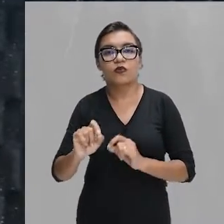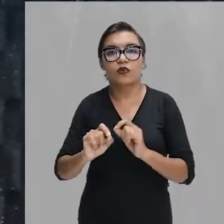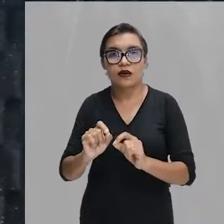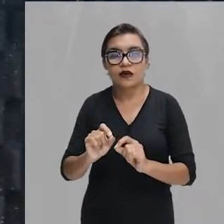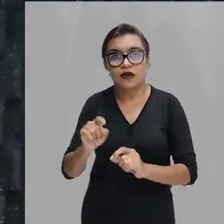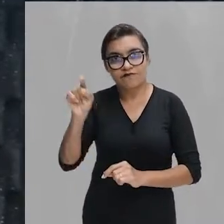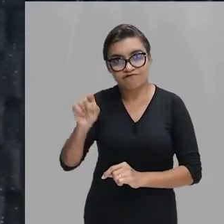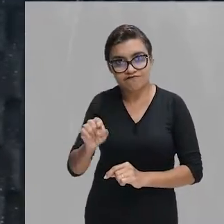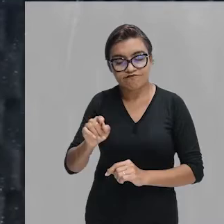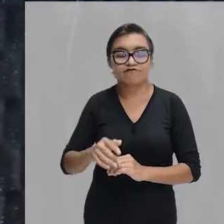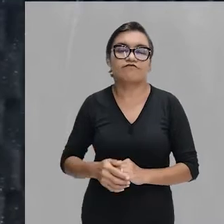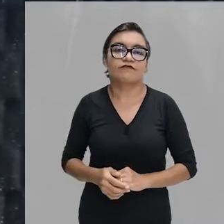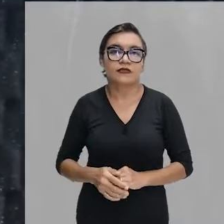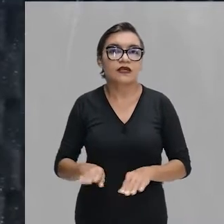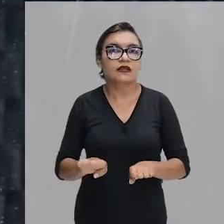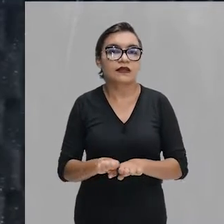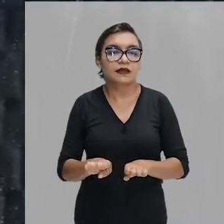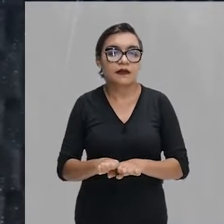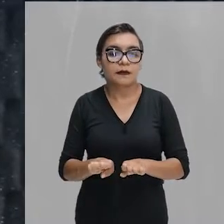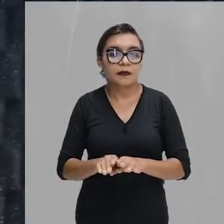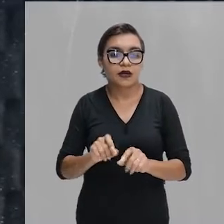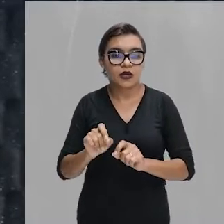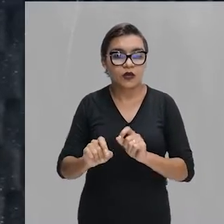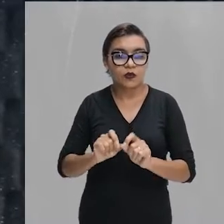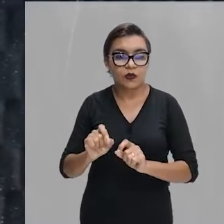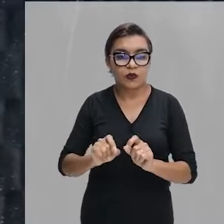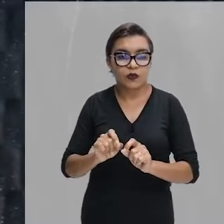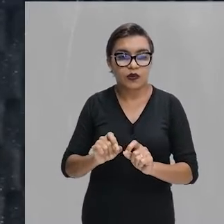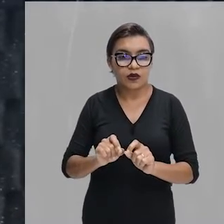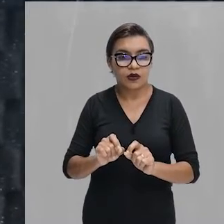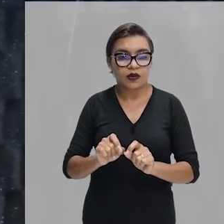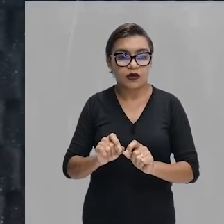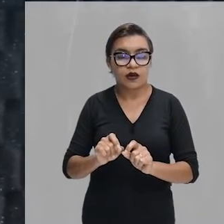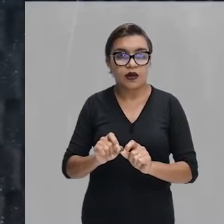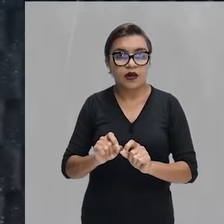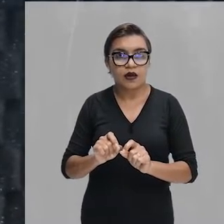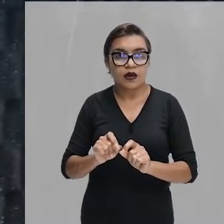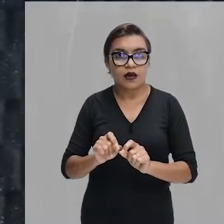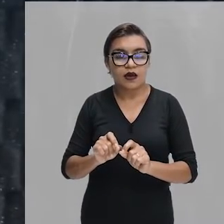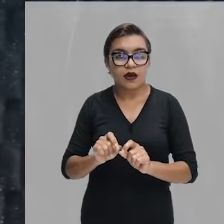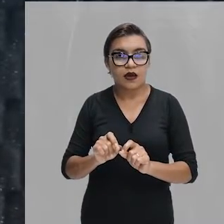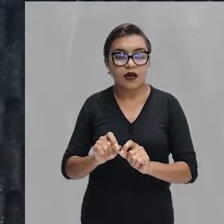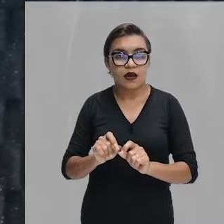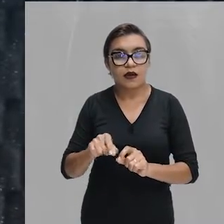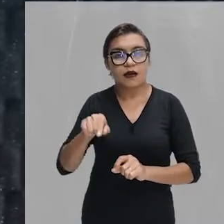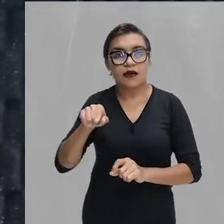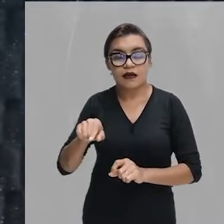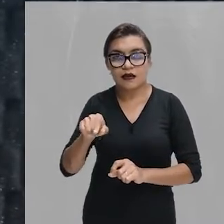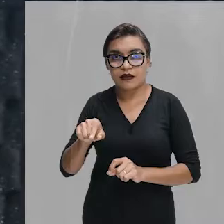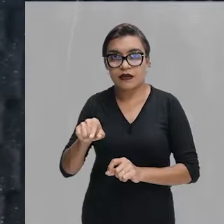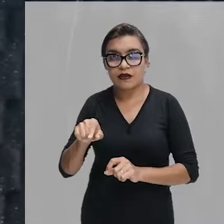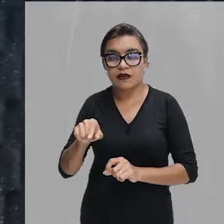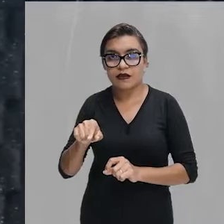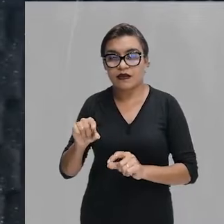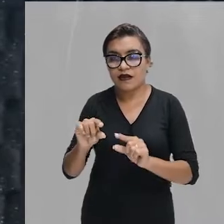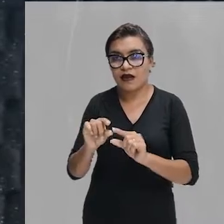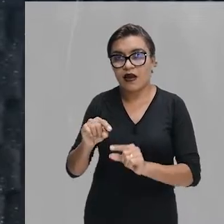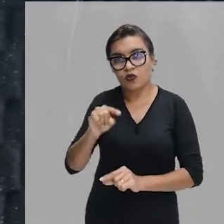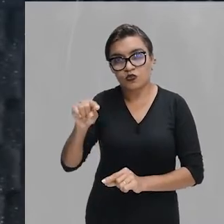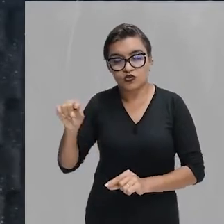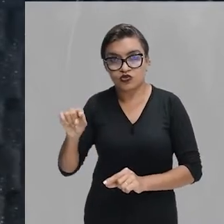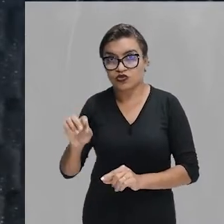algumas palavras. E o til, que ele não é um sinal gráfico, ele faz parte da grafia da letra